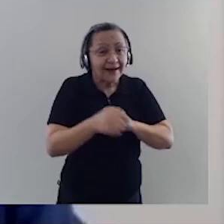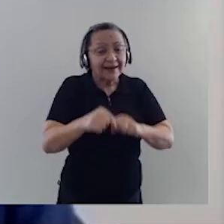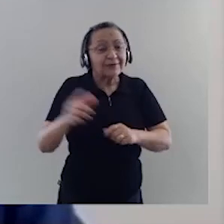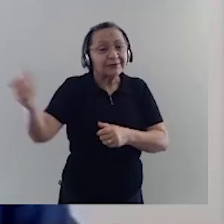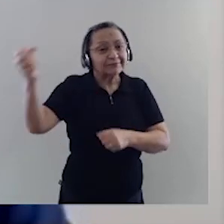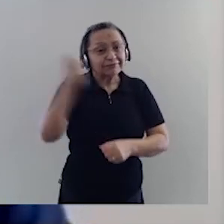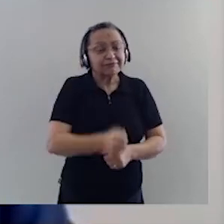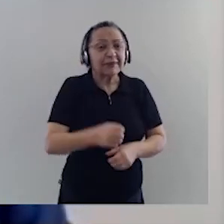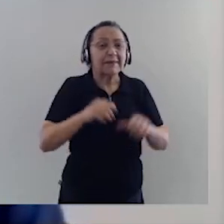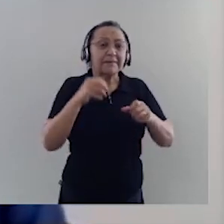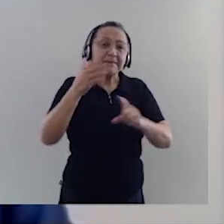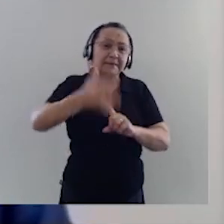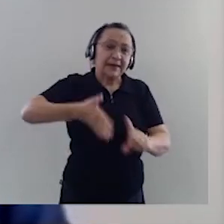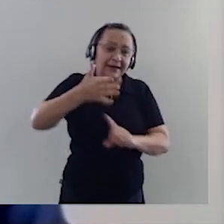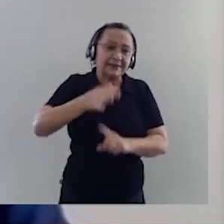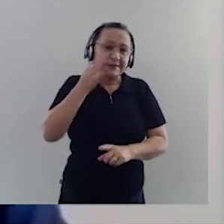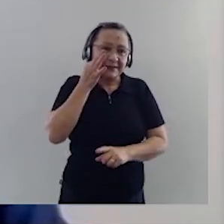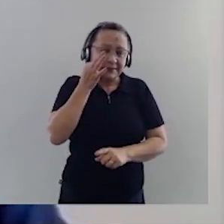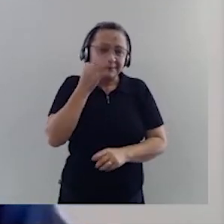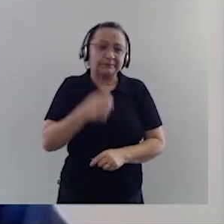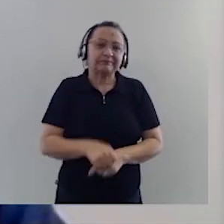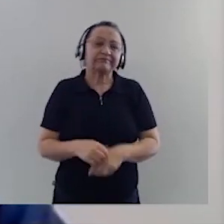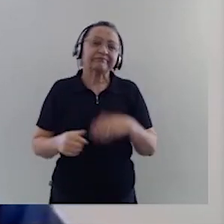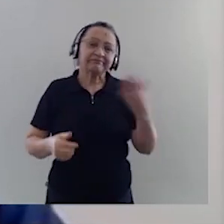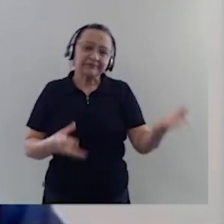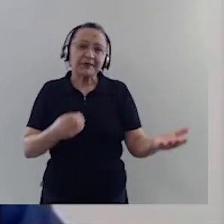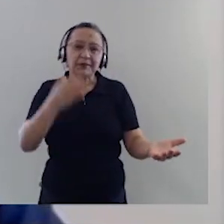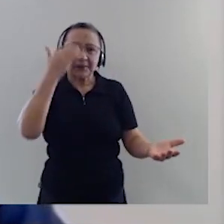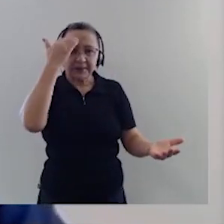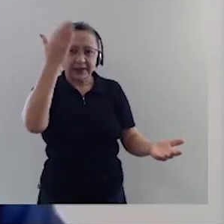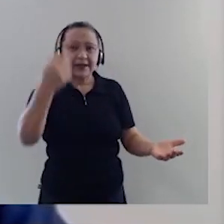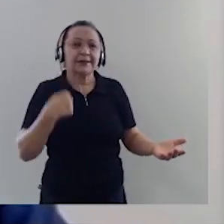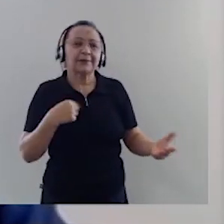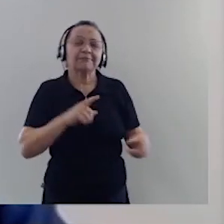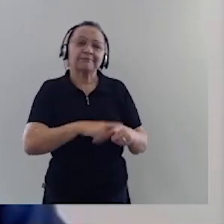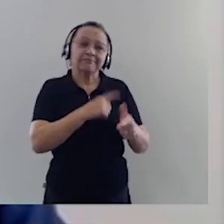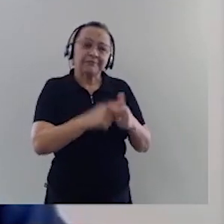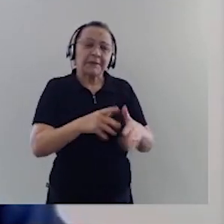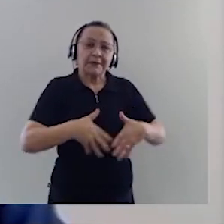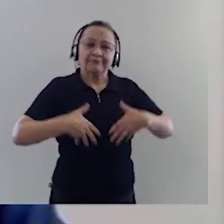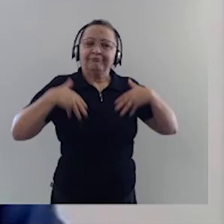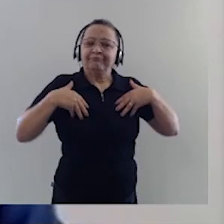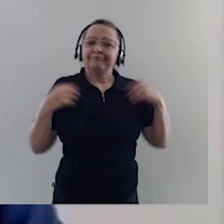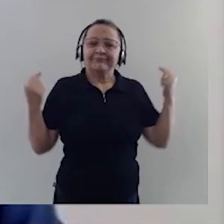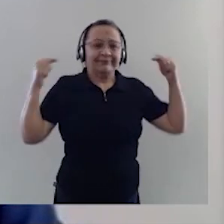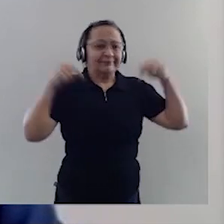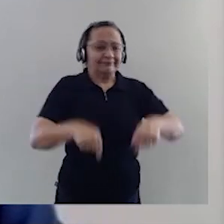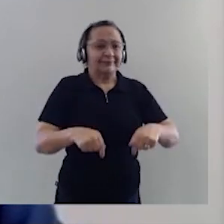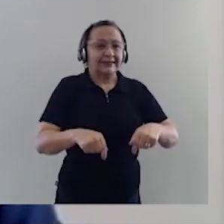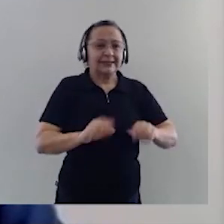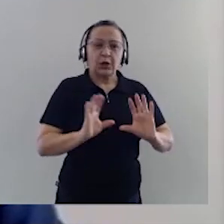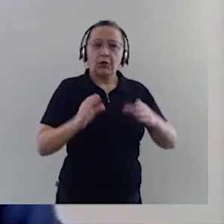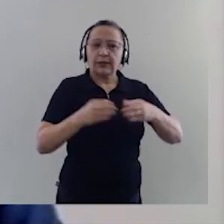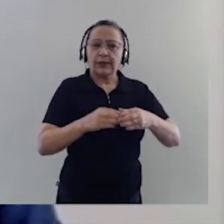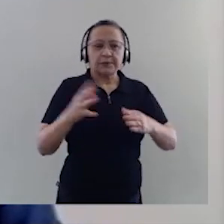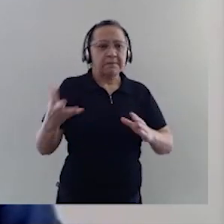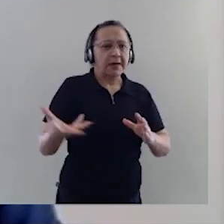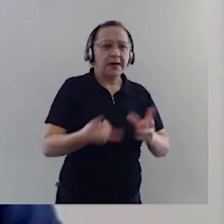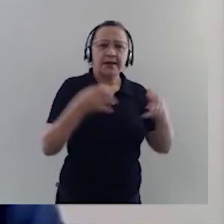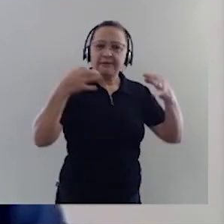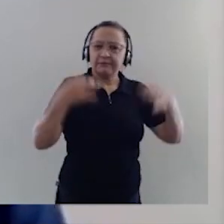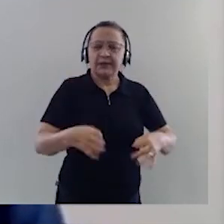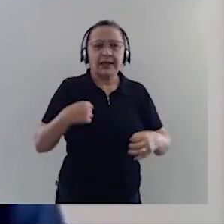Muito obrigado. Eu torno a dizer da minha honra de ter participado desse histórico congresso, né? Que